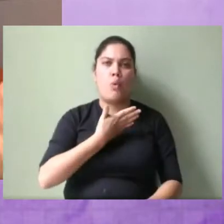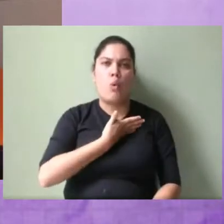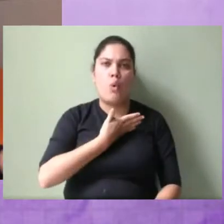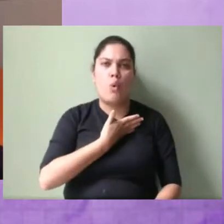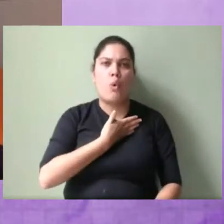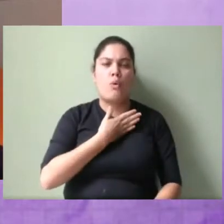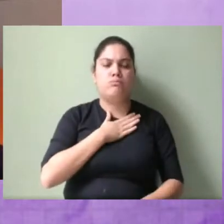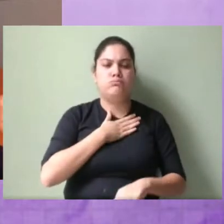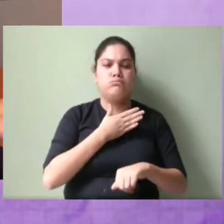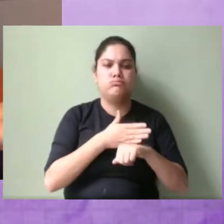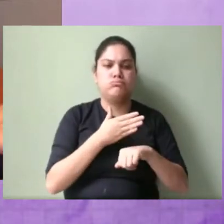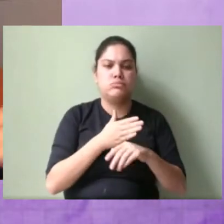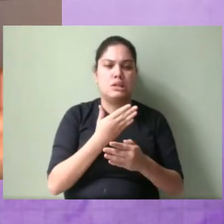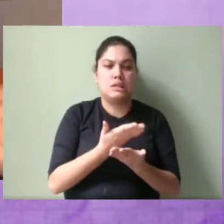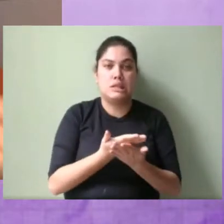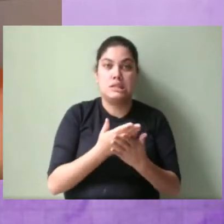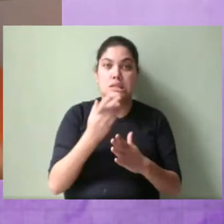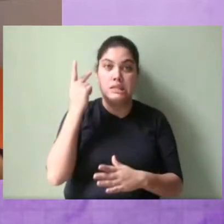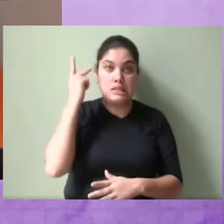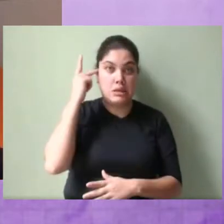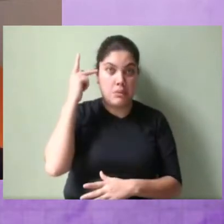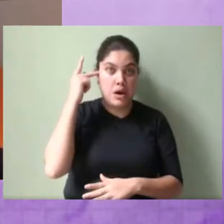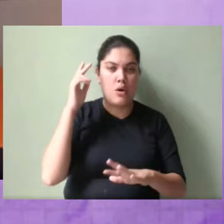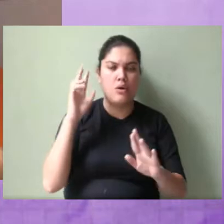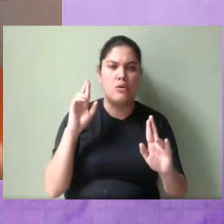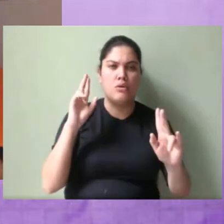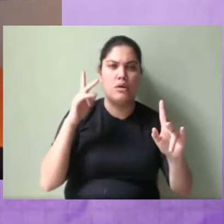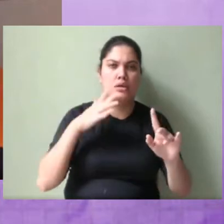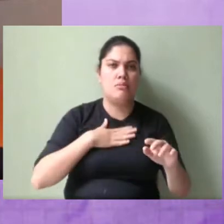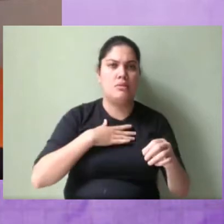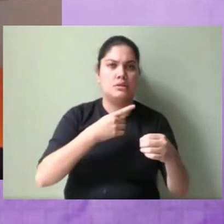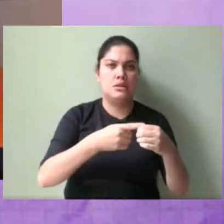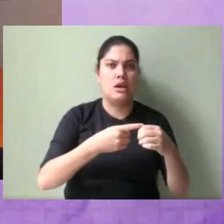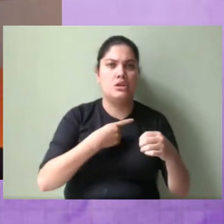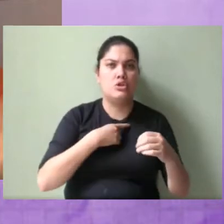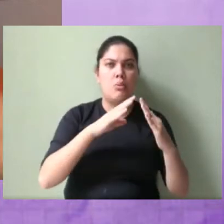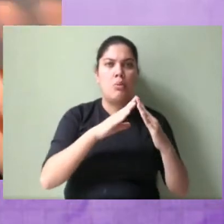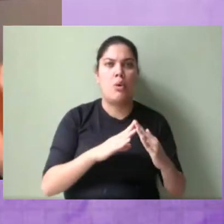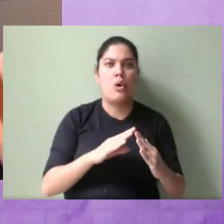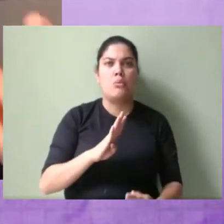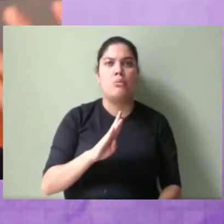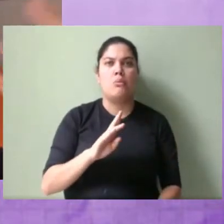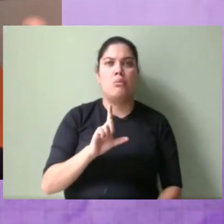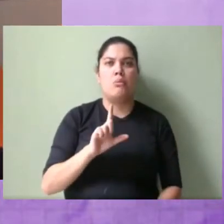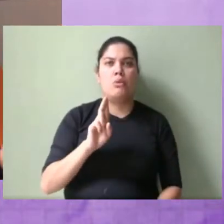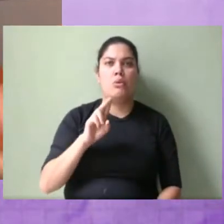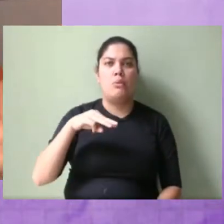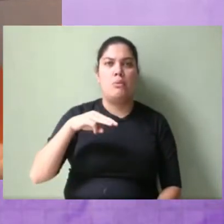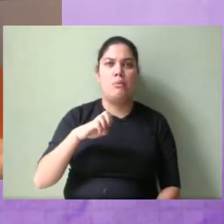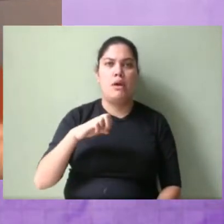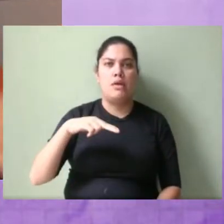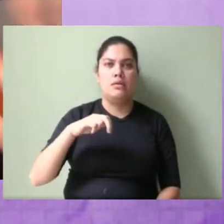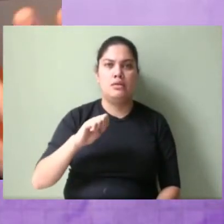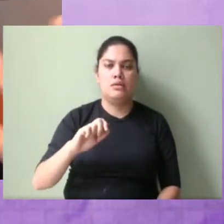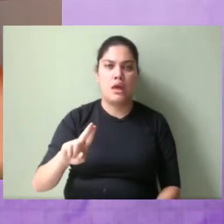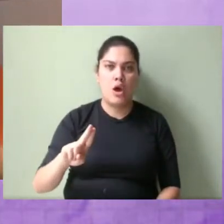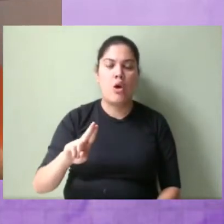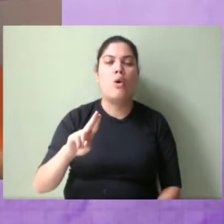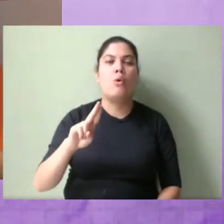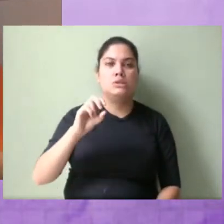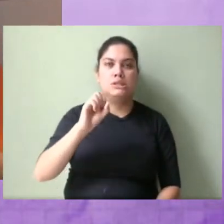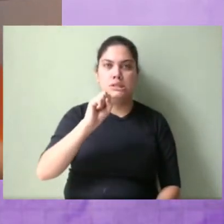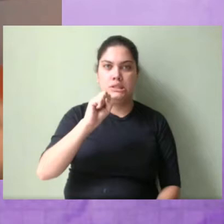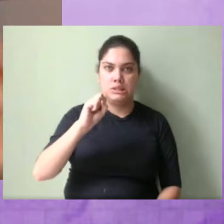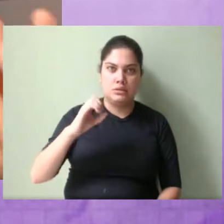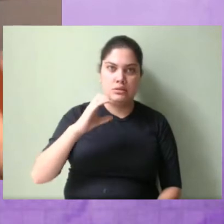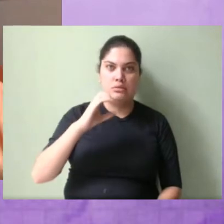dessa questão da hierarquia, o que eu vejo no meu trabalho e nos meus colegas, o meu treinamento todo foi em São Paulo, então é uma realidade muito diferente